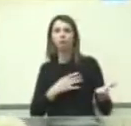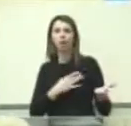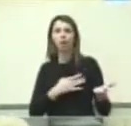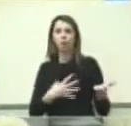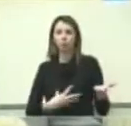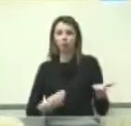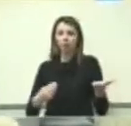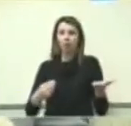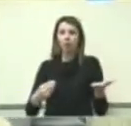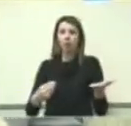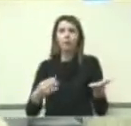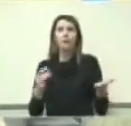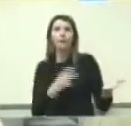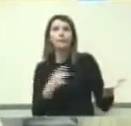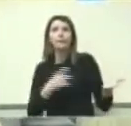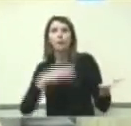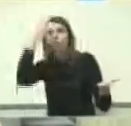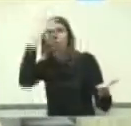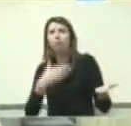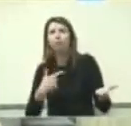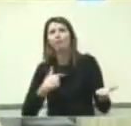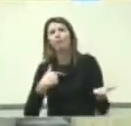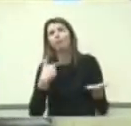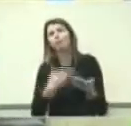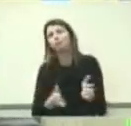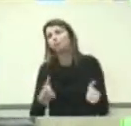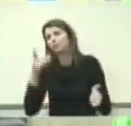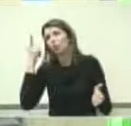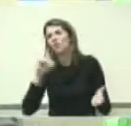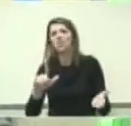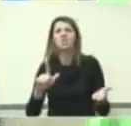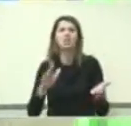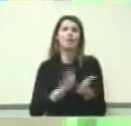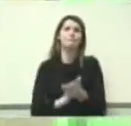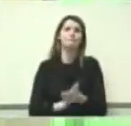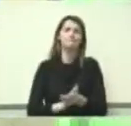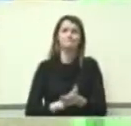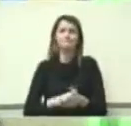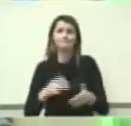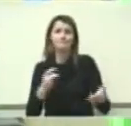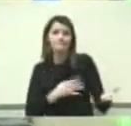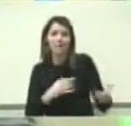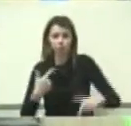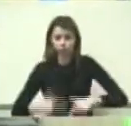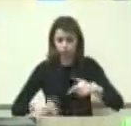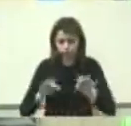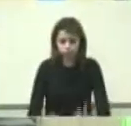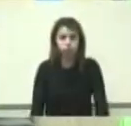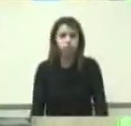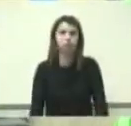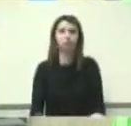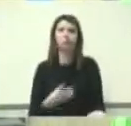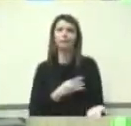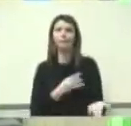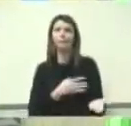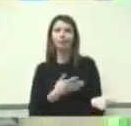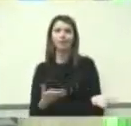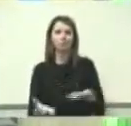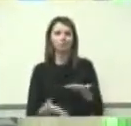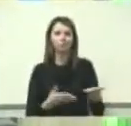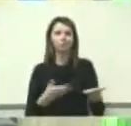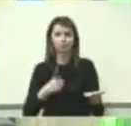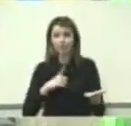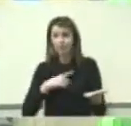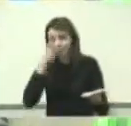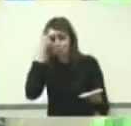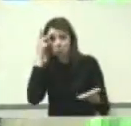ser reprovado no seu vestibular na sua escola no seu colégio o medo de perder emprego há sempre pessoas que não conseguem dormir